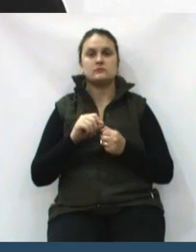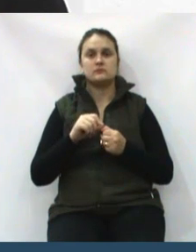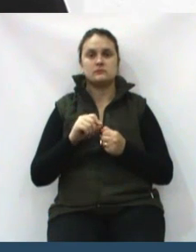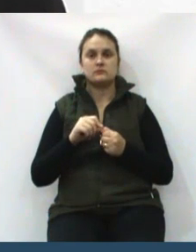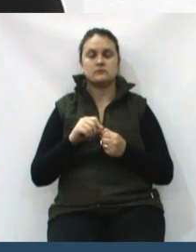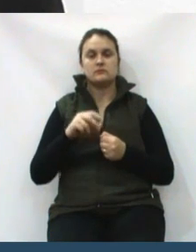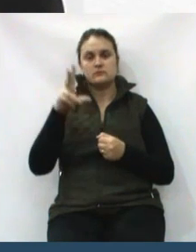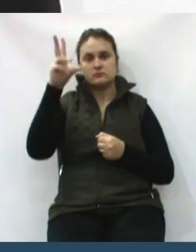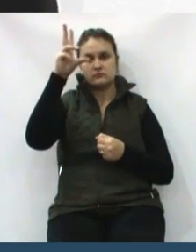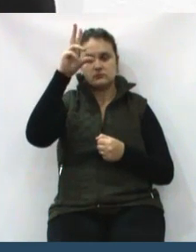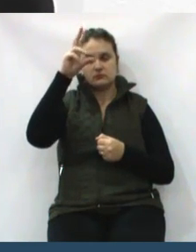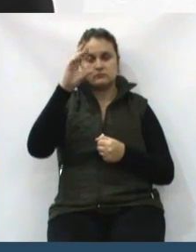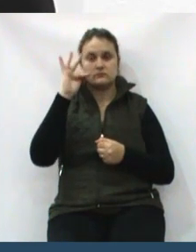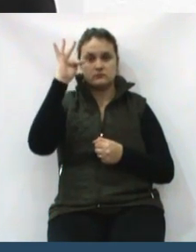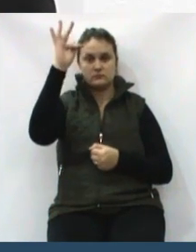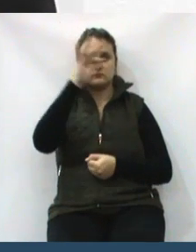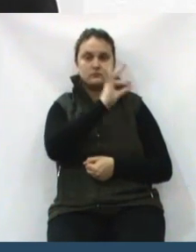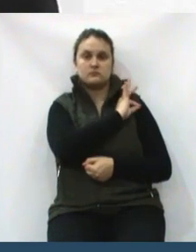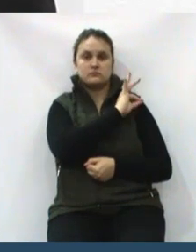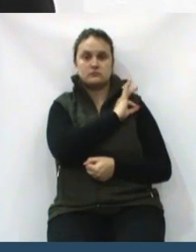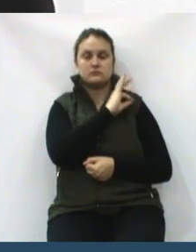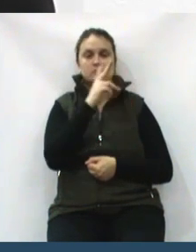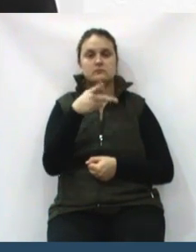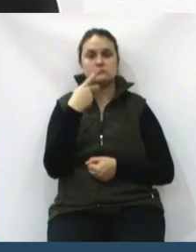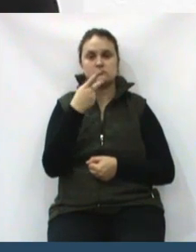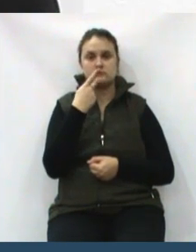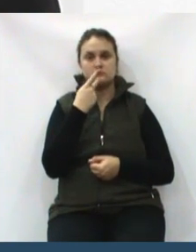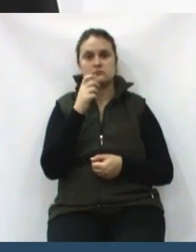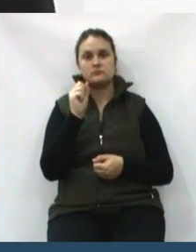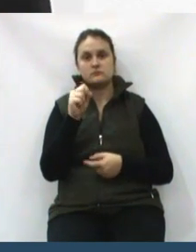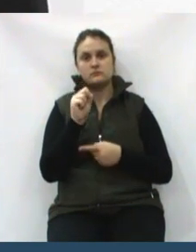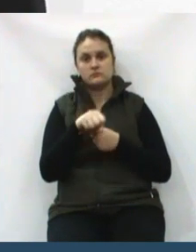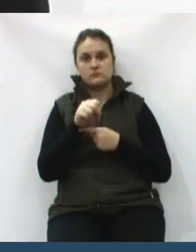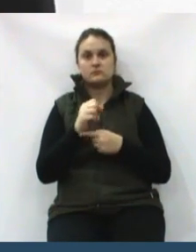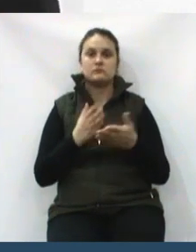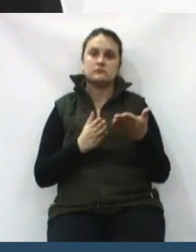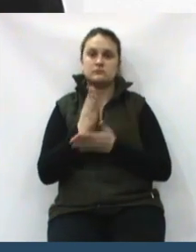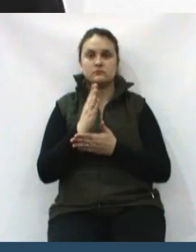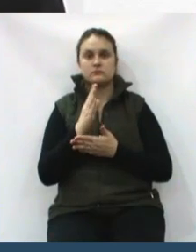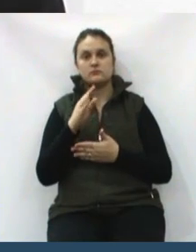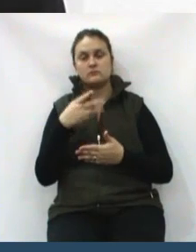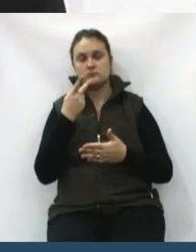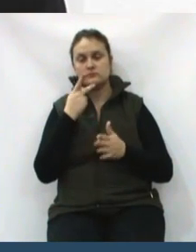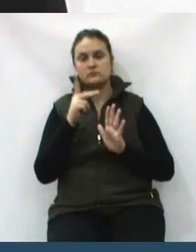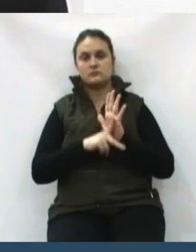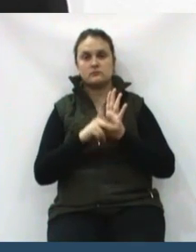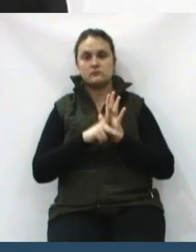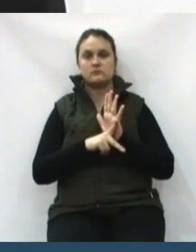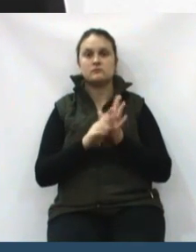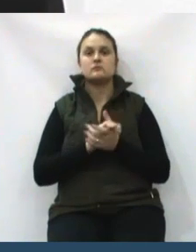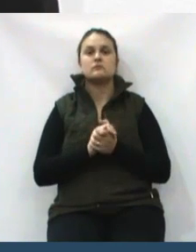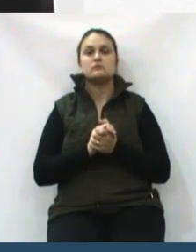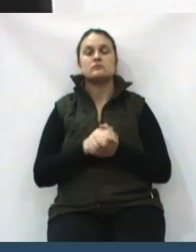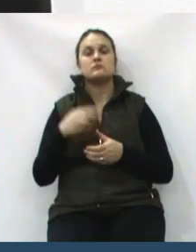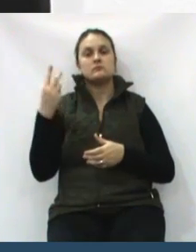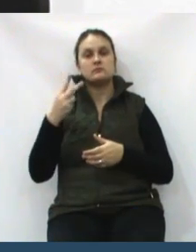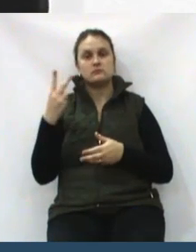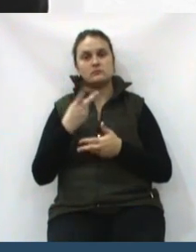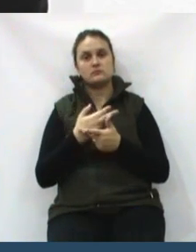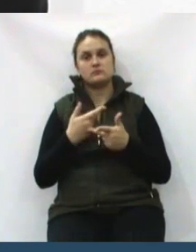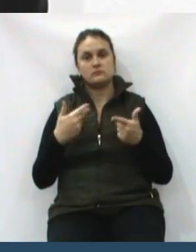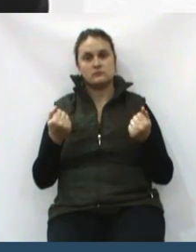a sanção, seja ela tácita ou expressa, de referido projeto. A segunda